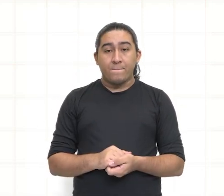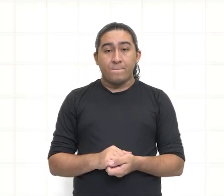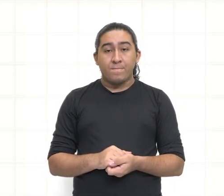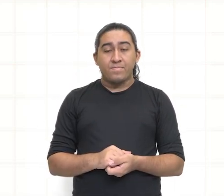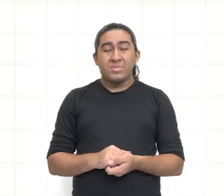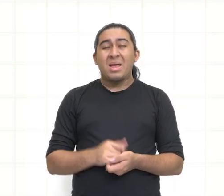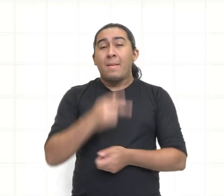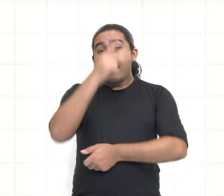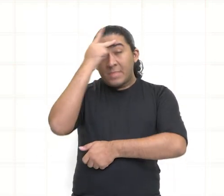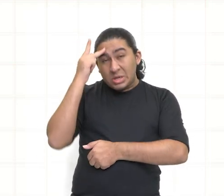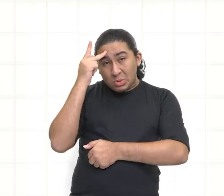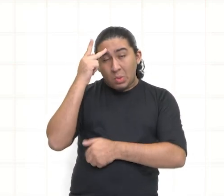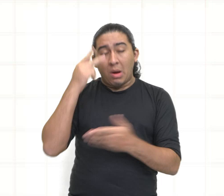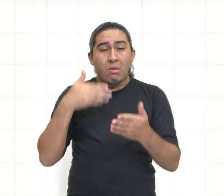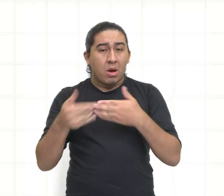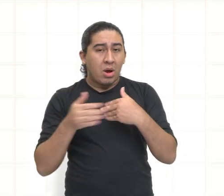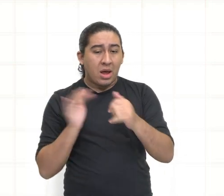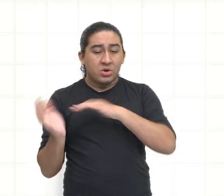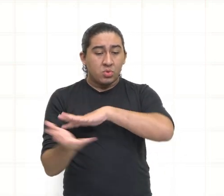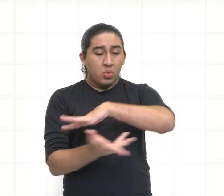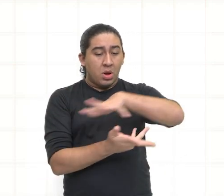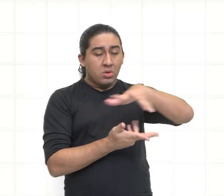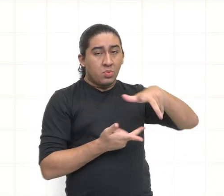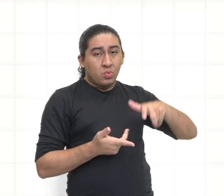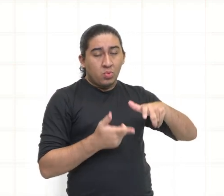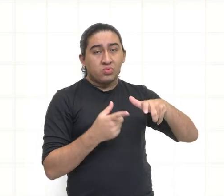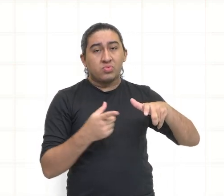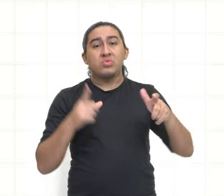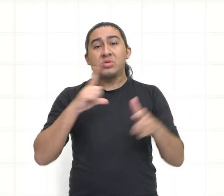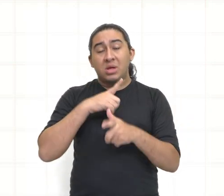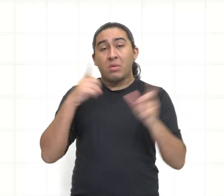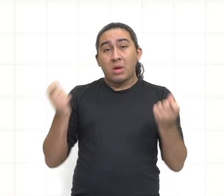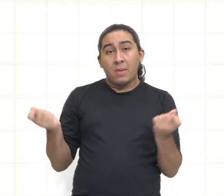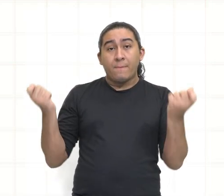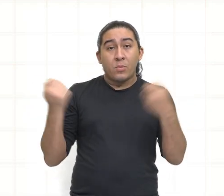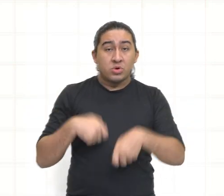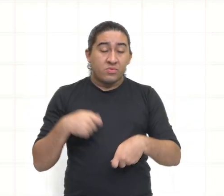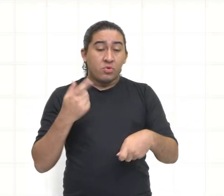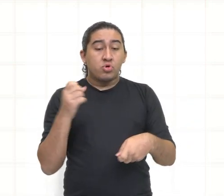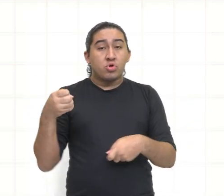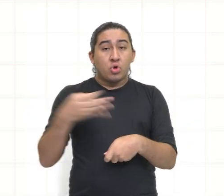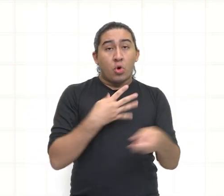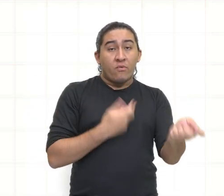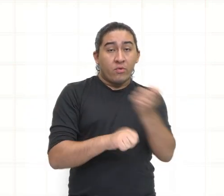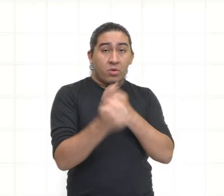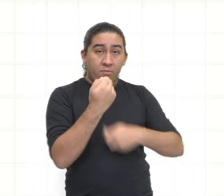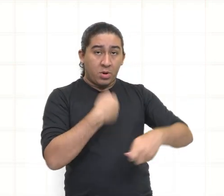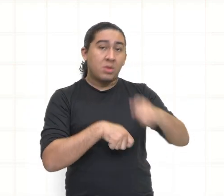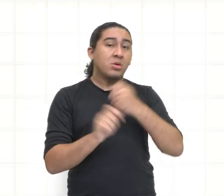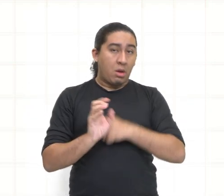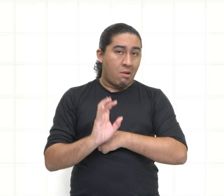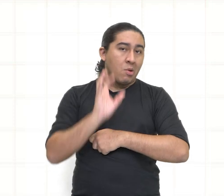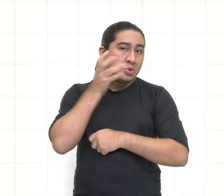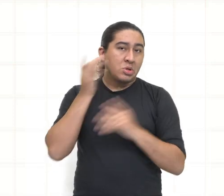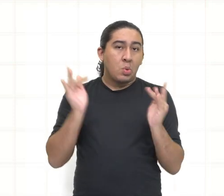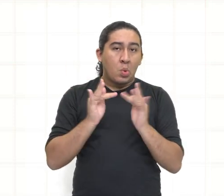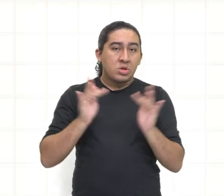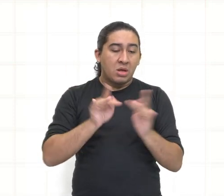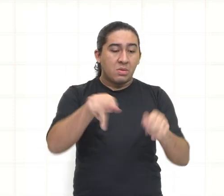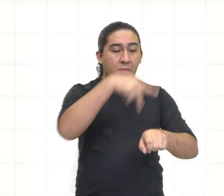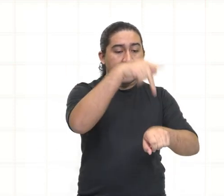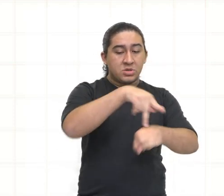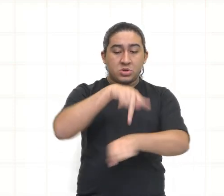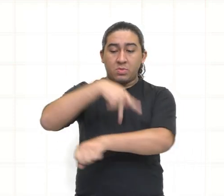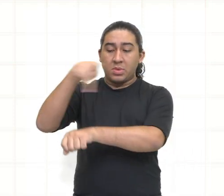qualquer lugar do mundo vão reduzir as barreiras de entrada para novos mercados. Nesse caso aqui da